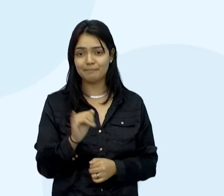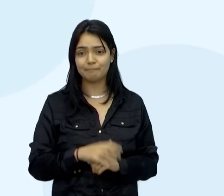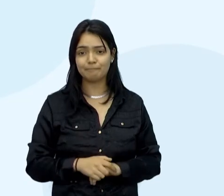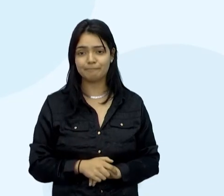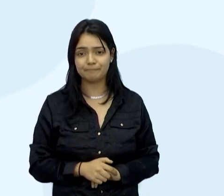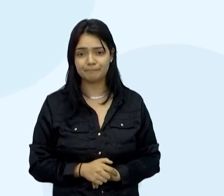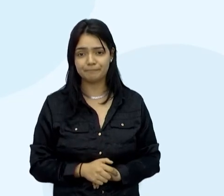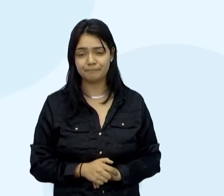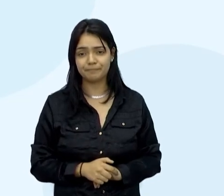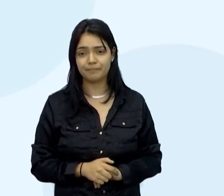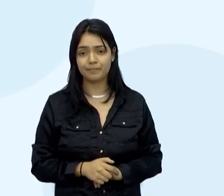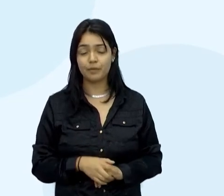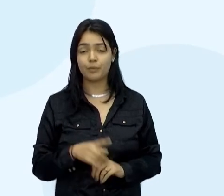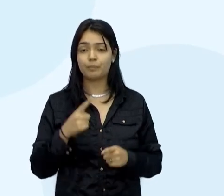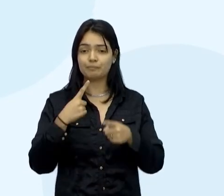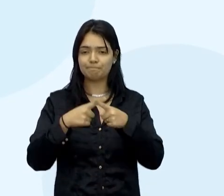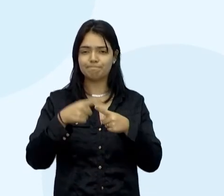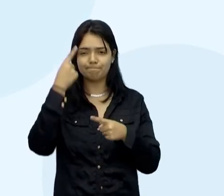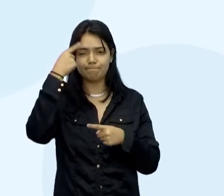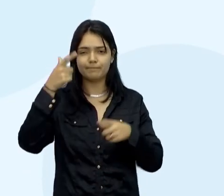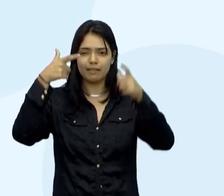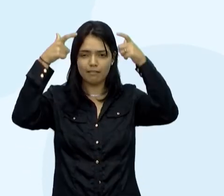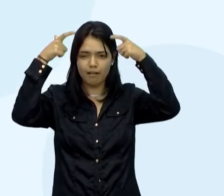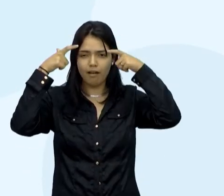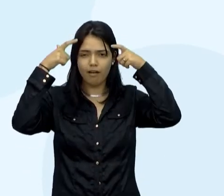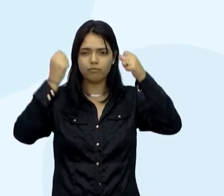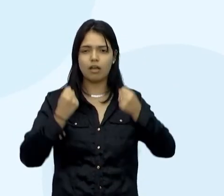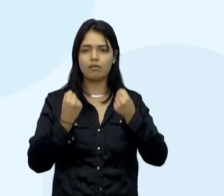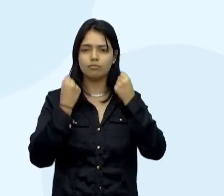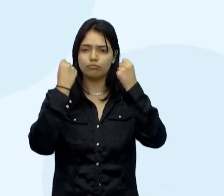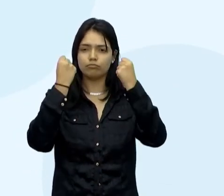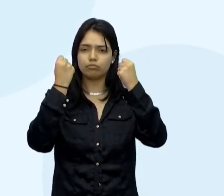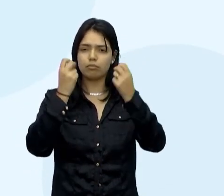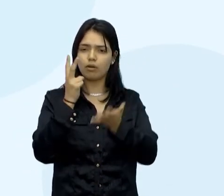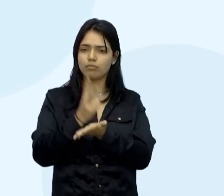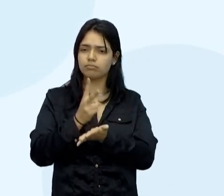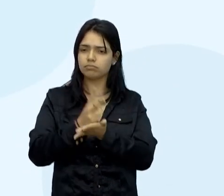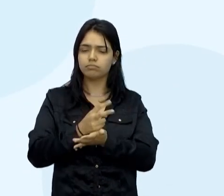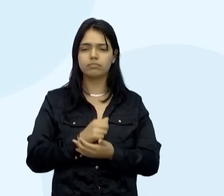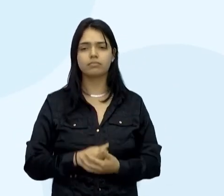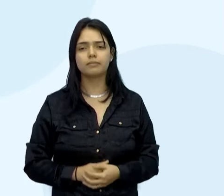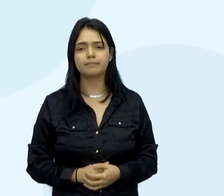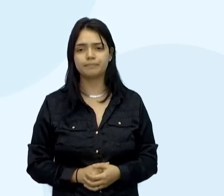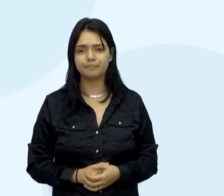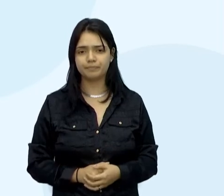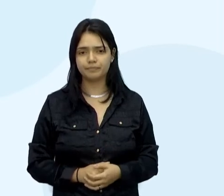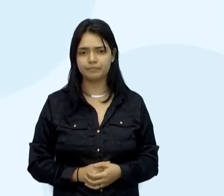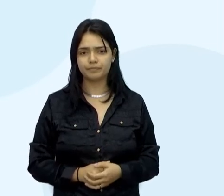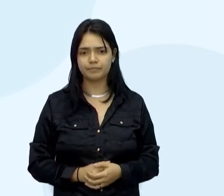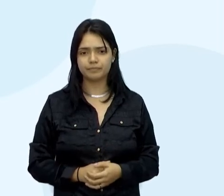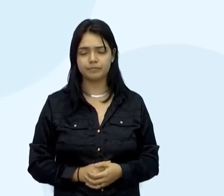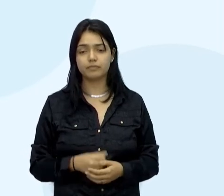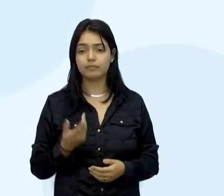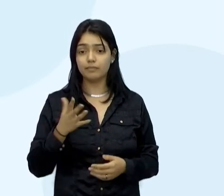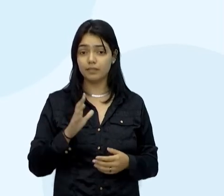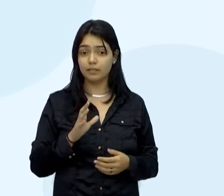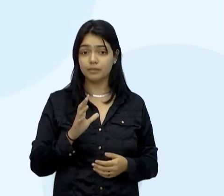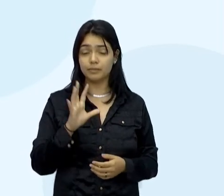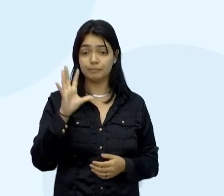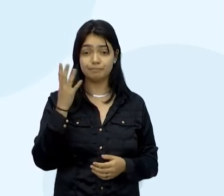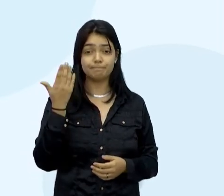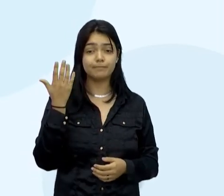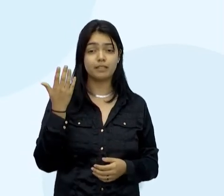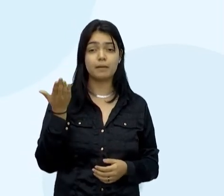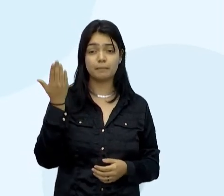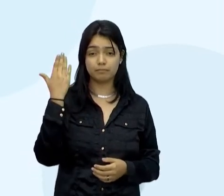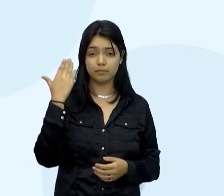por fortalecimento do poder aí do reinado dos egípcios. E justamente esses fatores